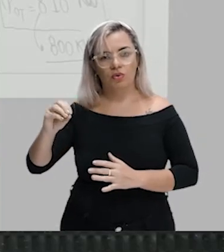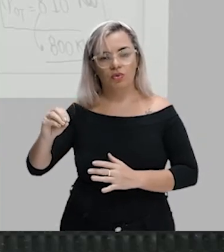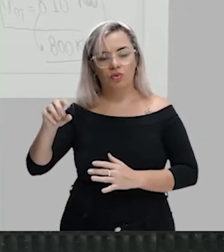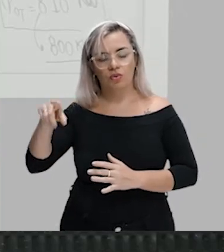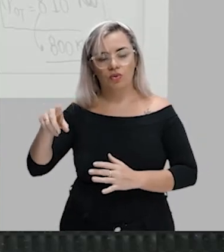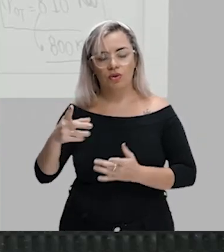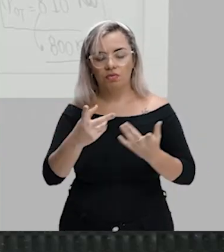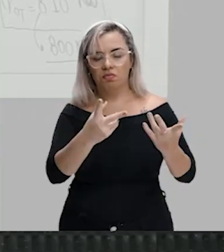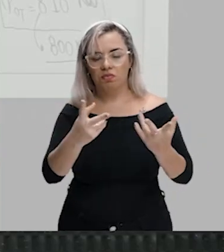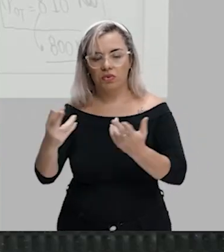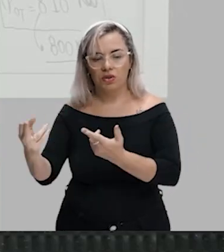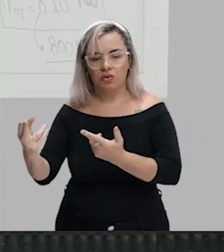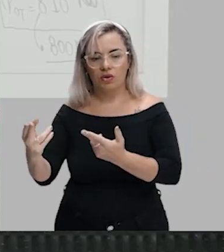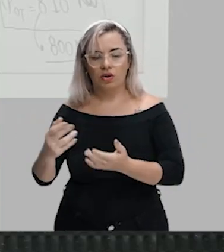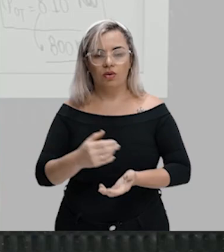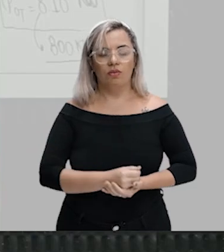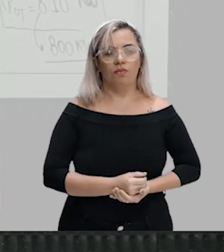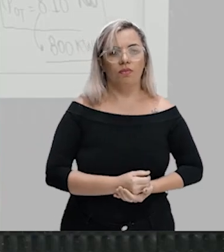Iso significa